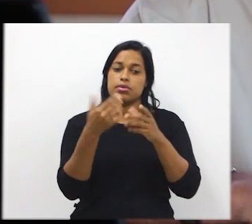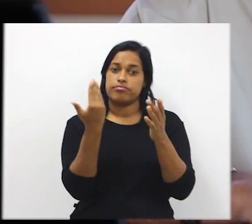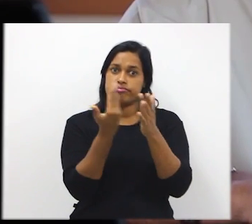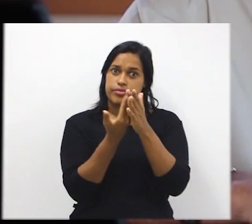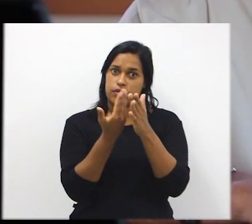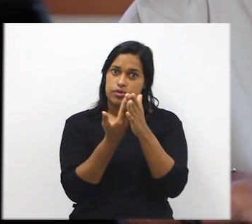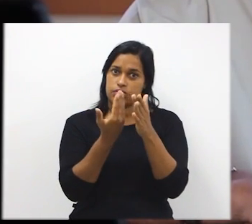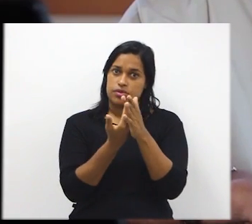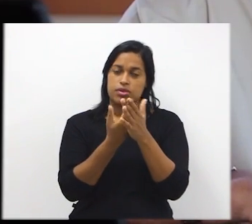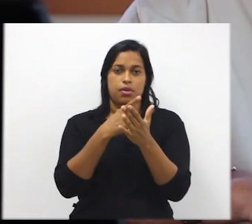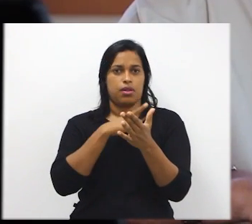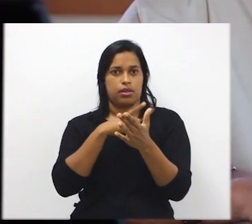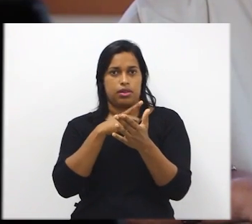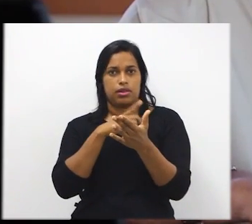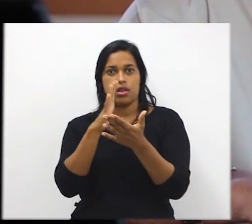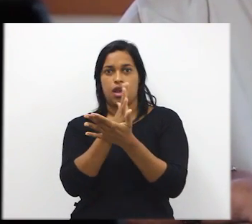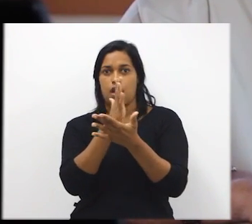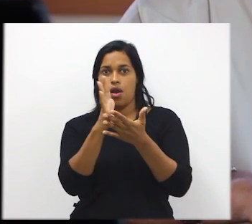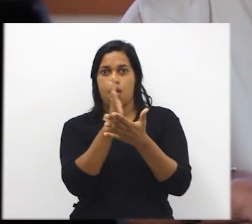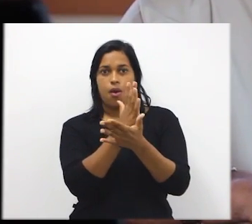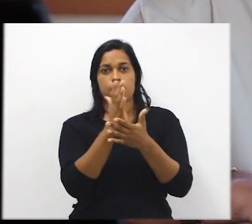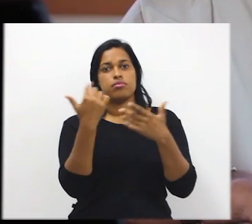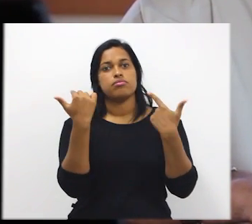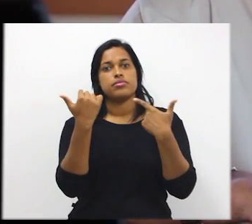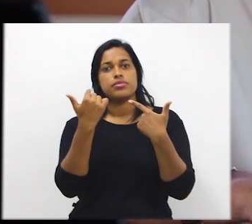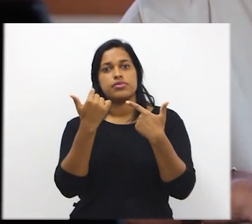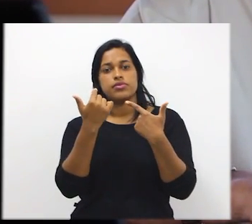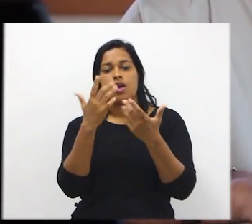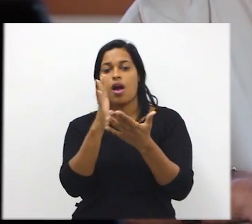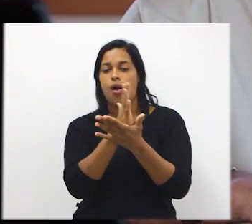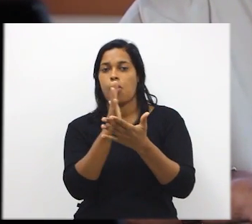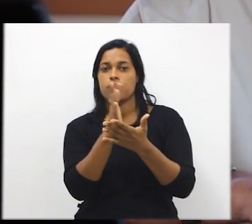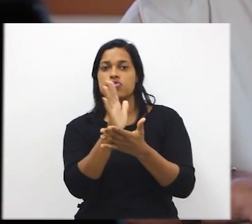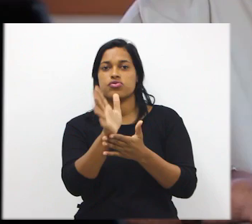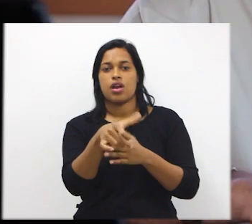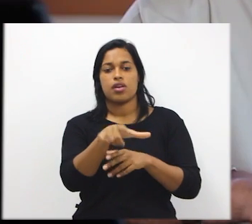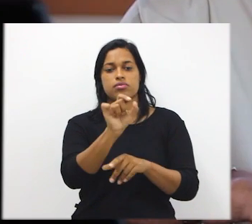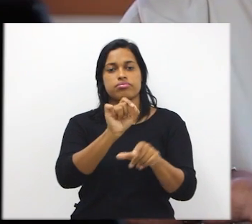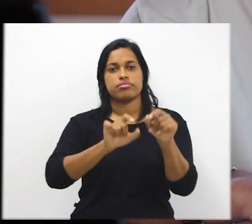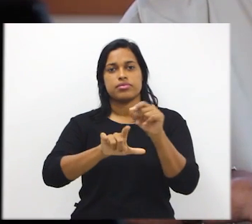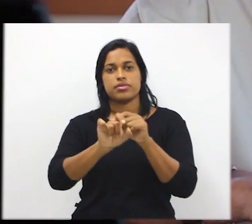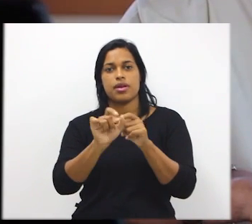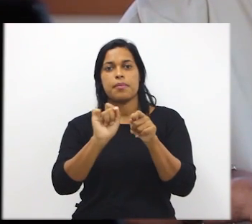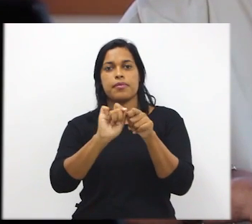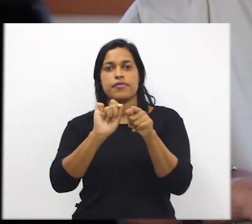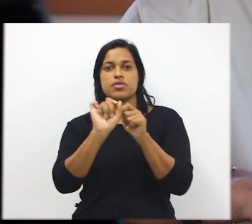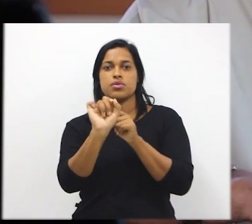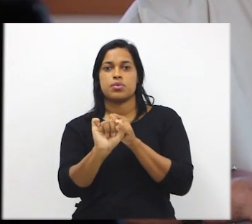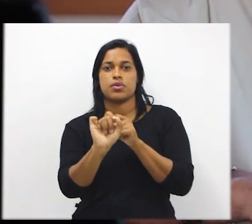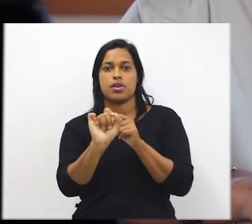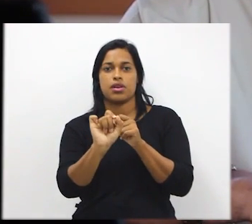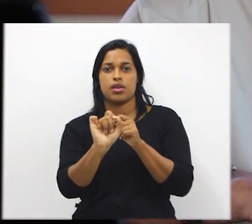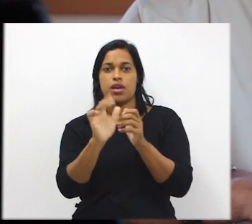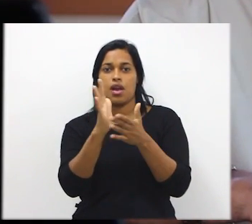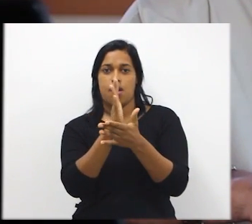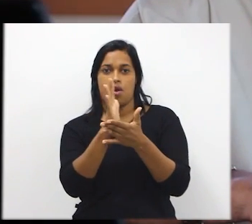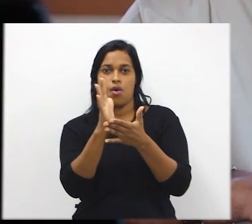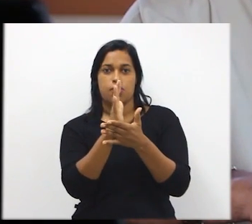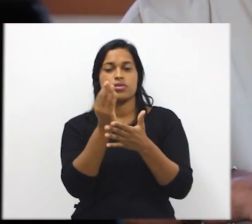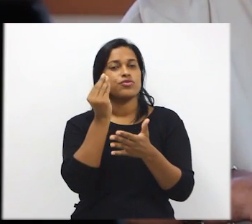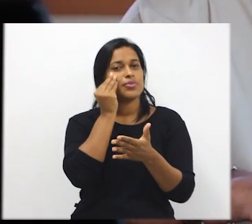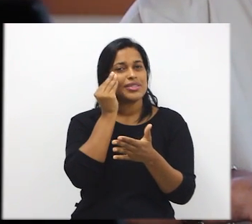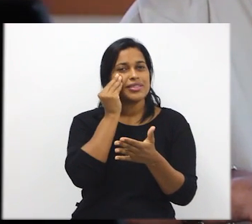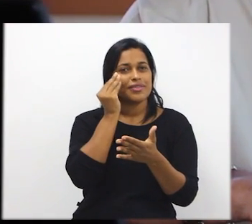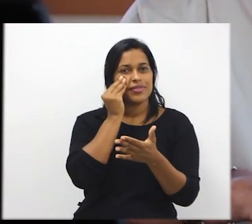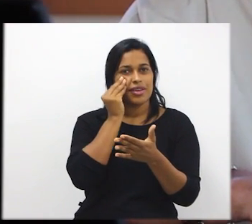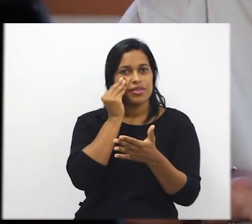estudamos, existem algumas funções pré-definidas. Elas servem para executar algumas operações aritméticas mais